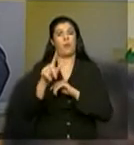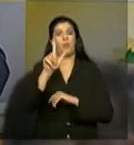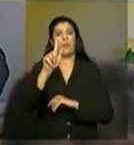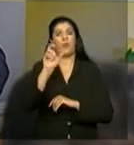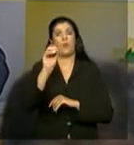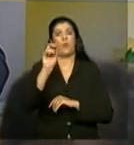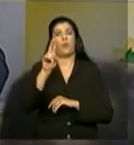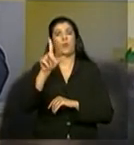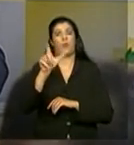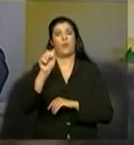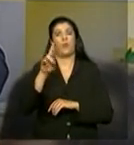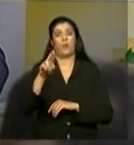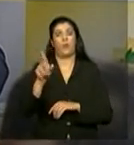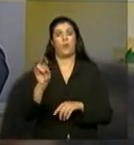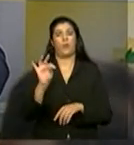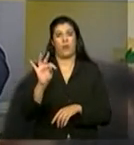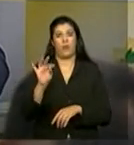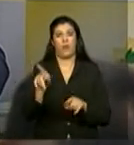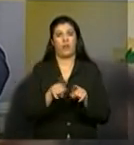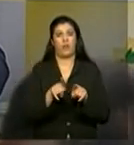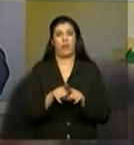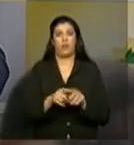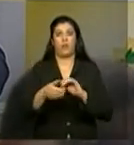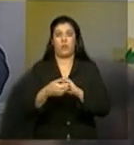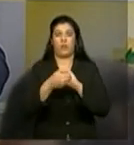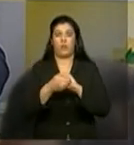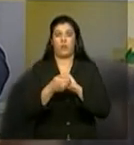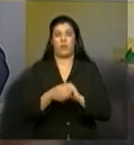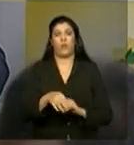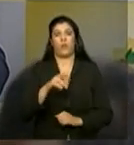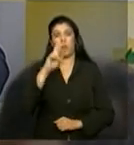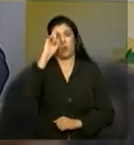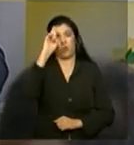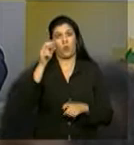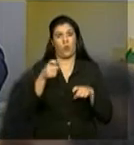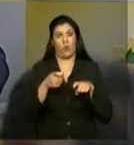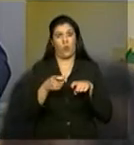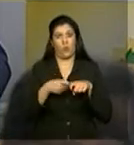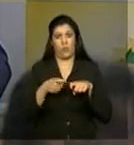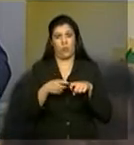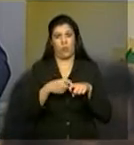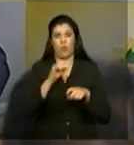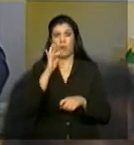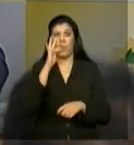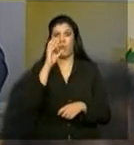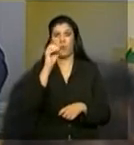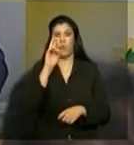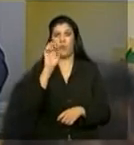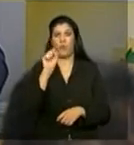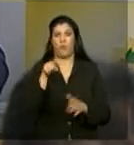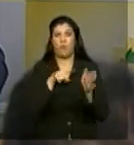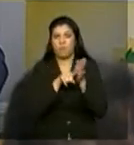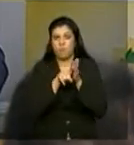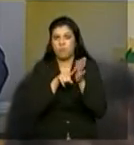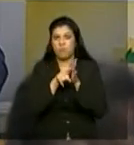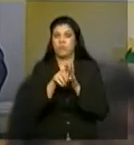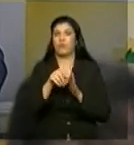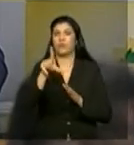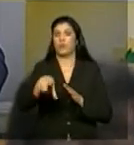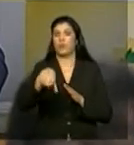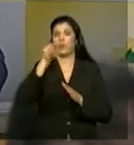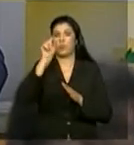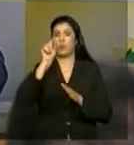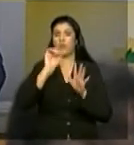o doutor roger perez perito médico forense designado pela